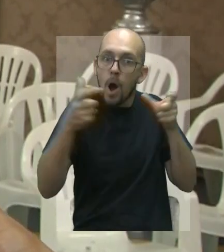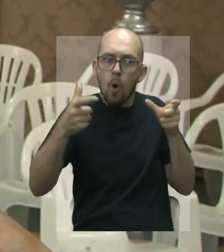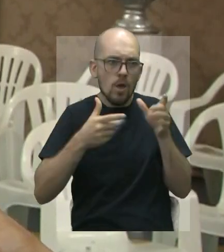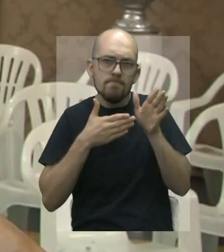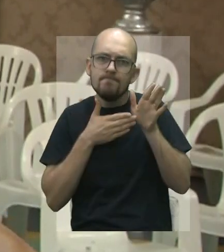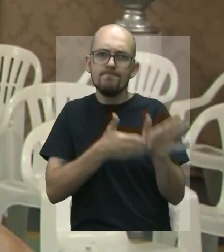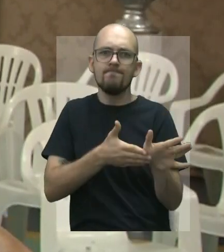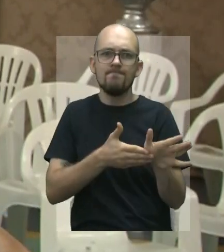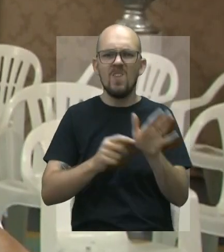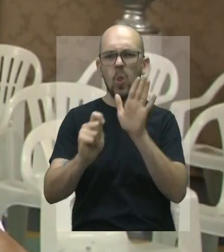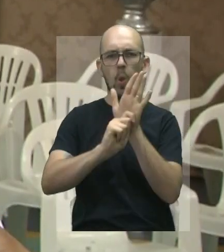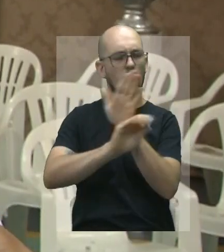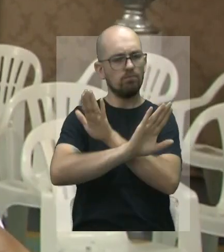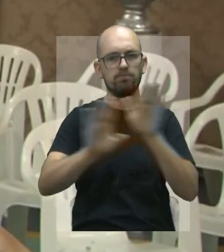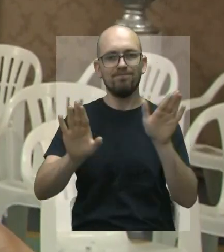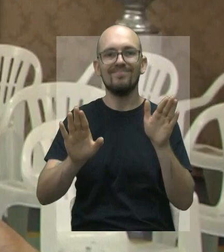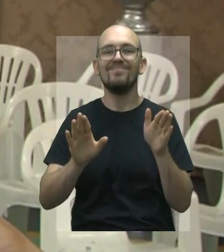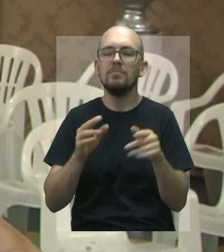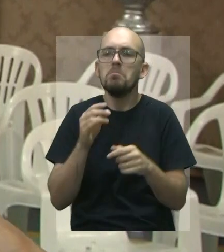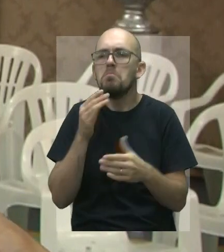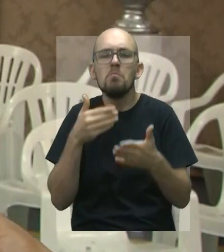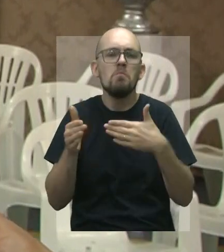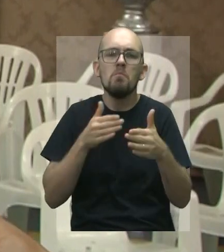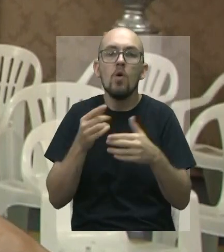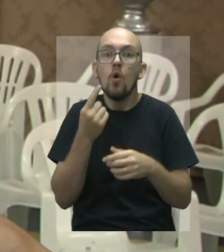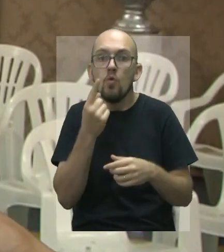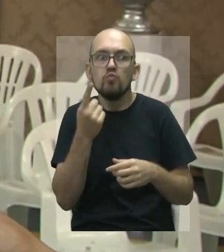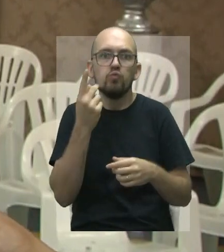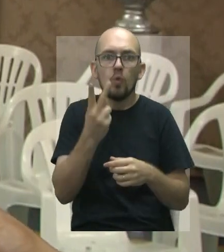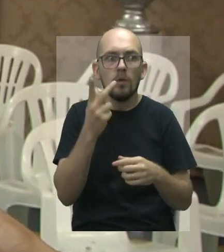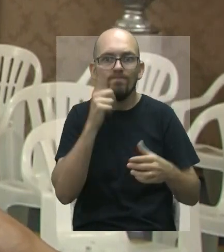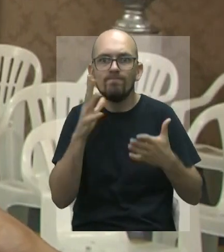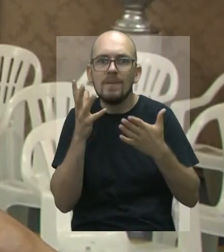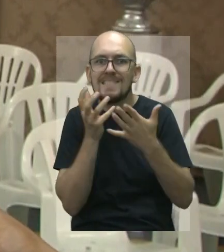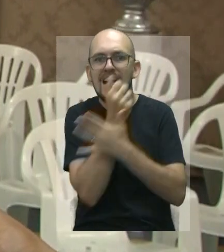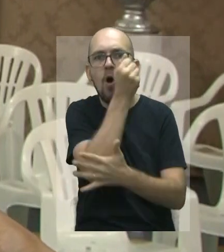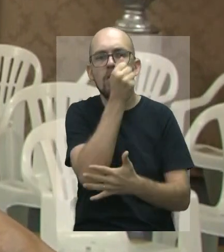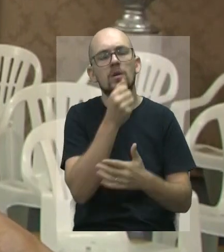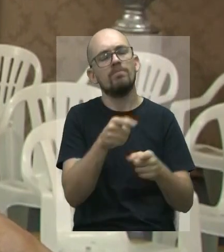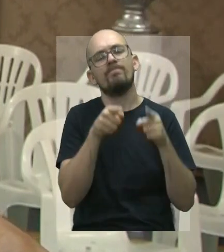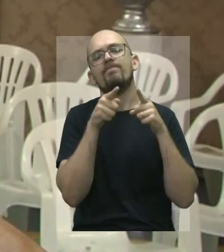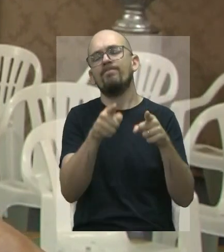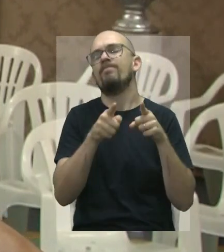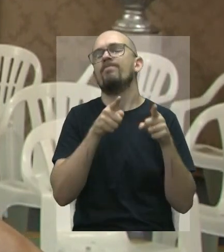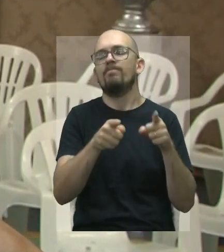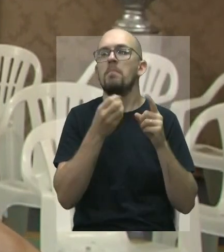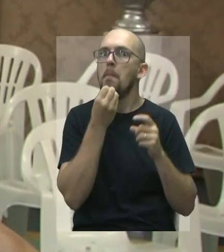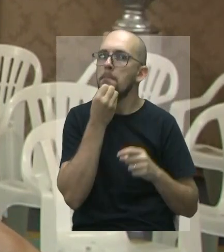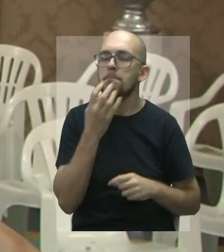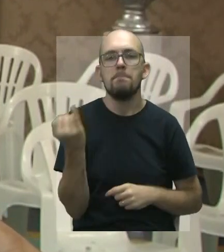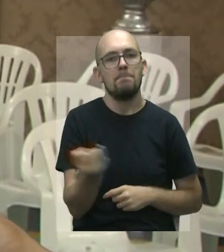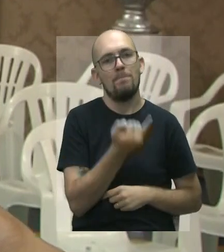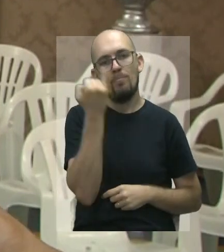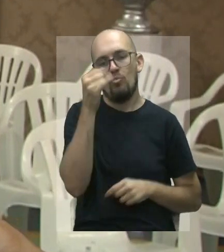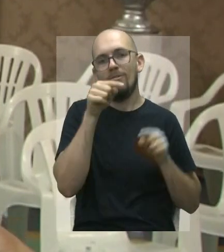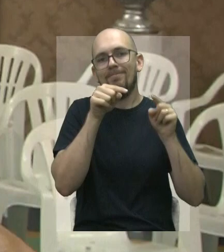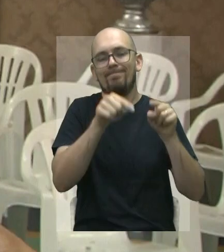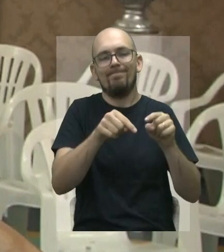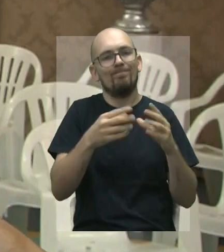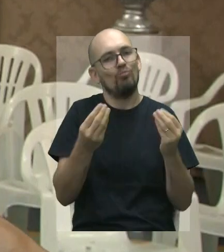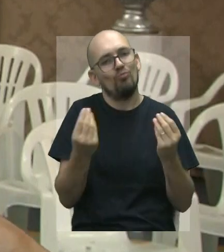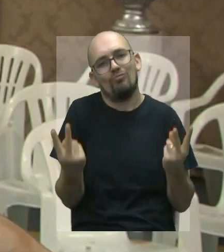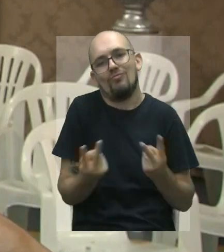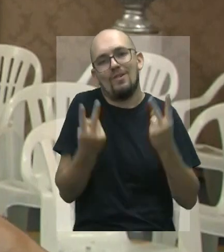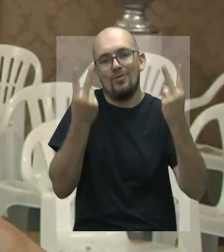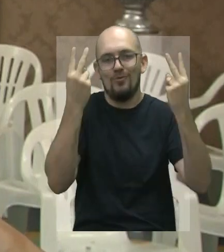2, quantos forem, que puderem ficar longe das drogas e da violência, para nós já está de bom tamanho, bem